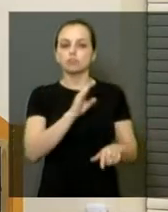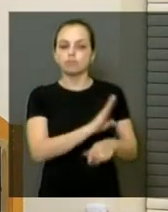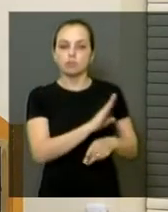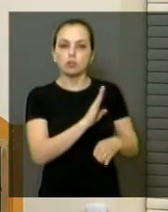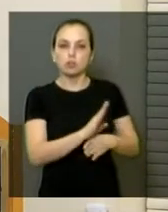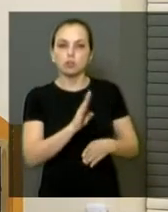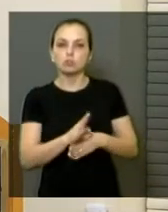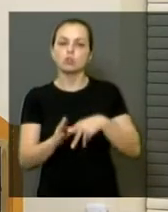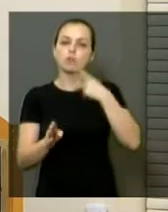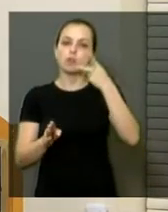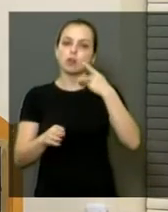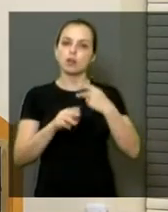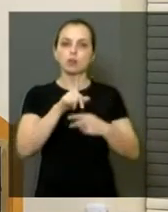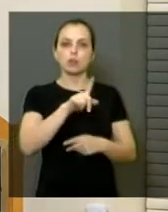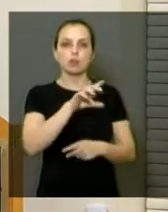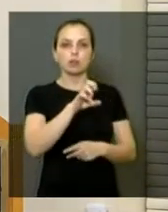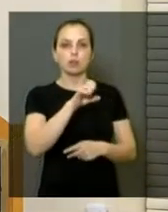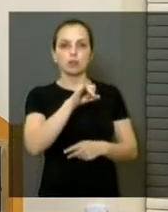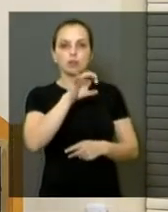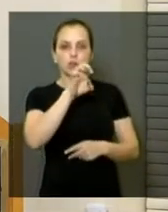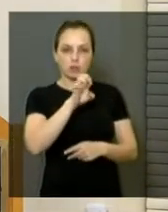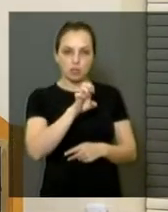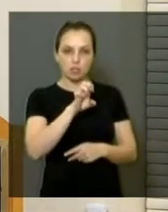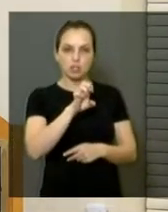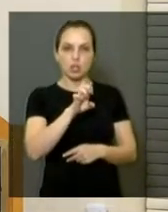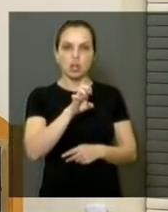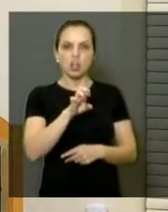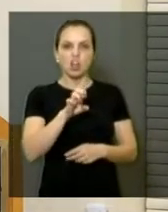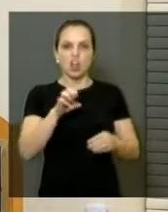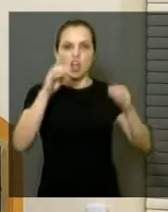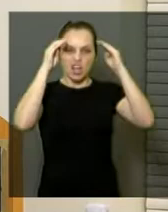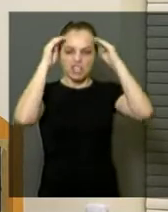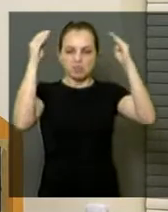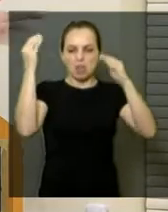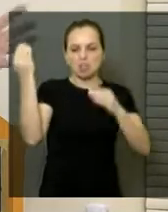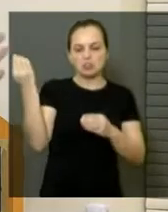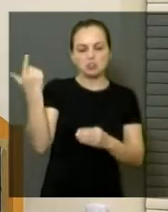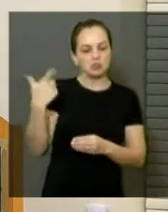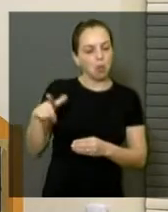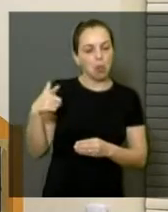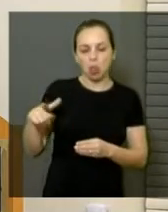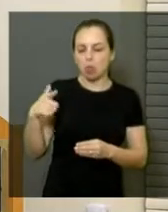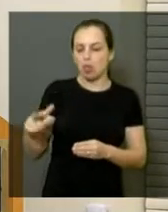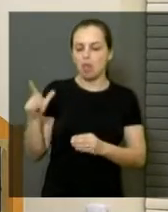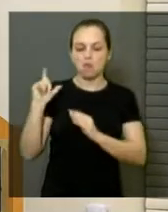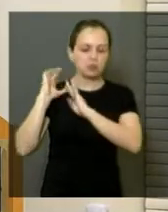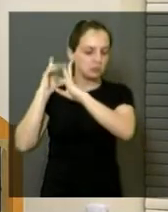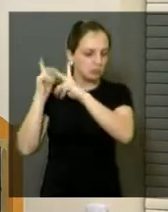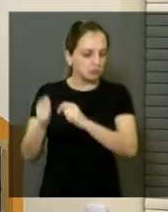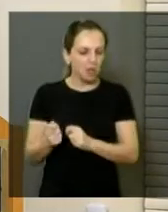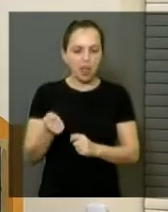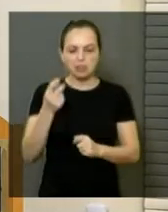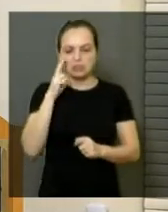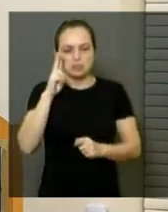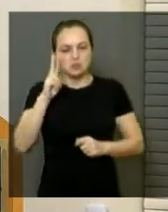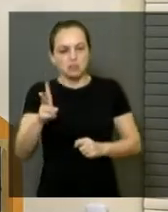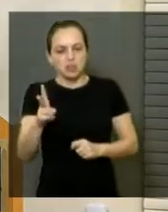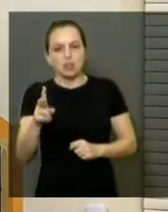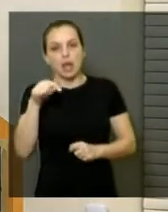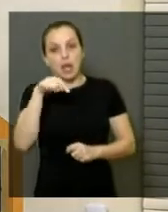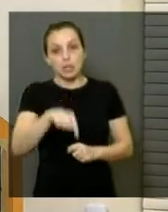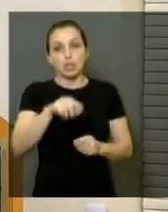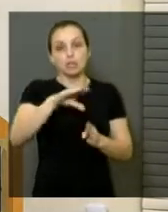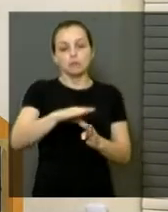vereador Leite, porque ele foi destratado, desrespeitado de uma forma como há muito tempo assim, eu já não via aqui, ou pelo